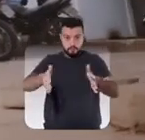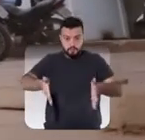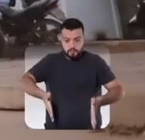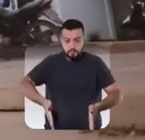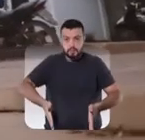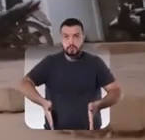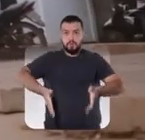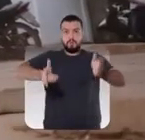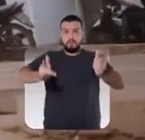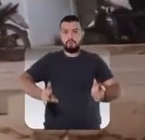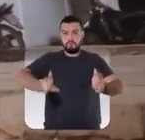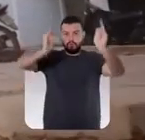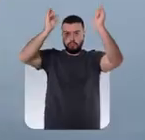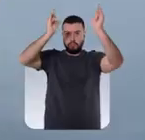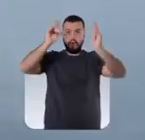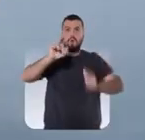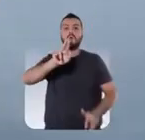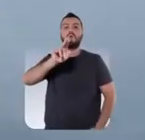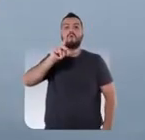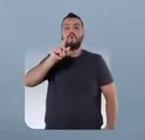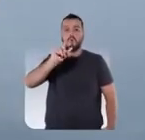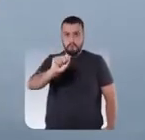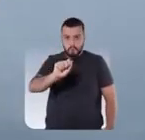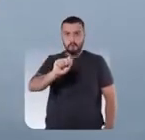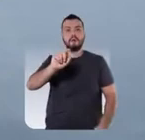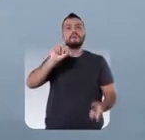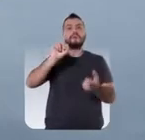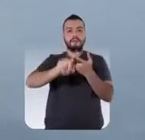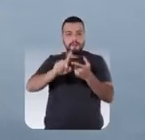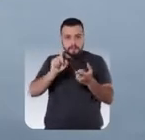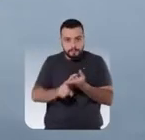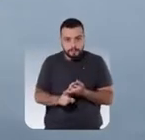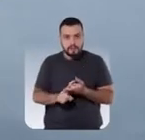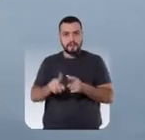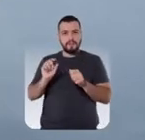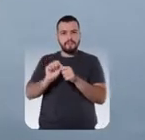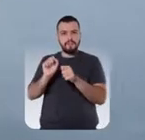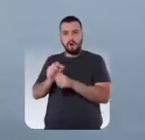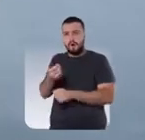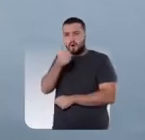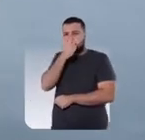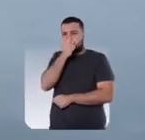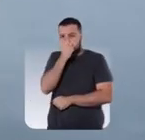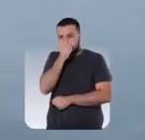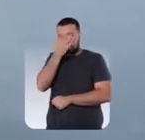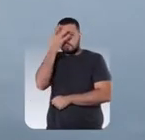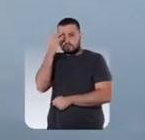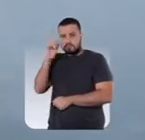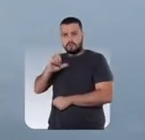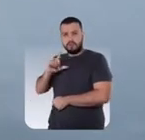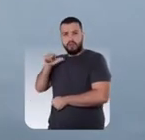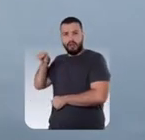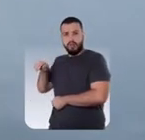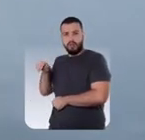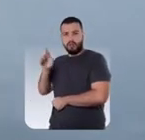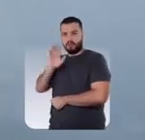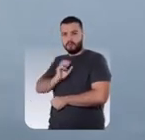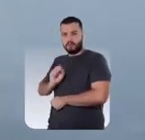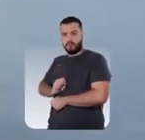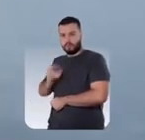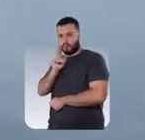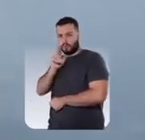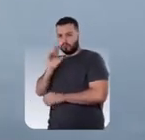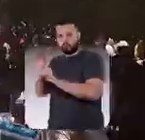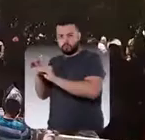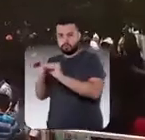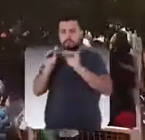UPA e colocamos em funcionamento. Dessa forma, desafogamos aquele excesso de pacientes que tinha ali na porta do